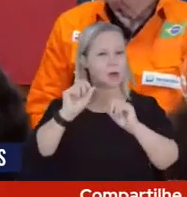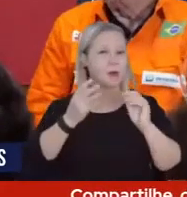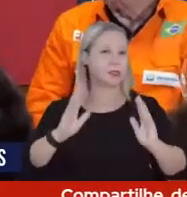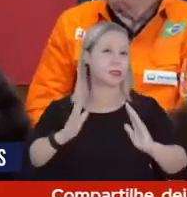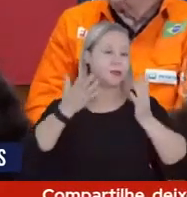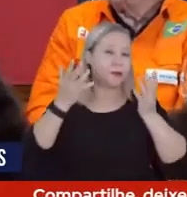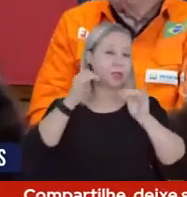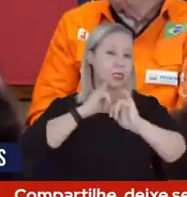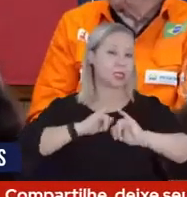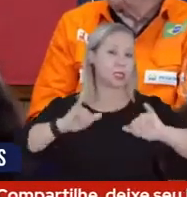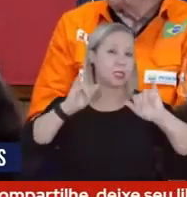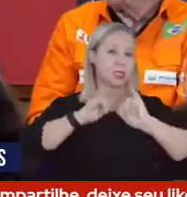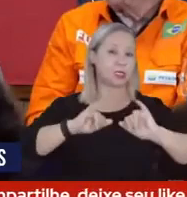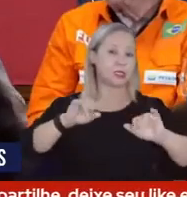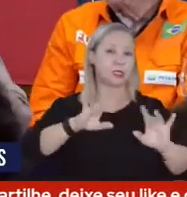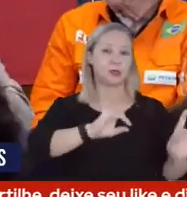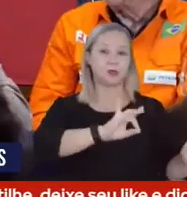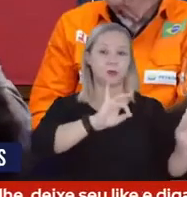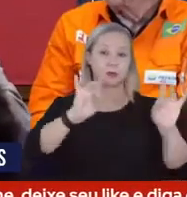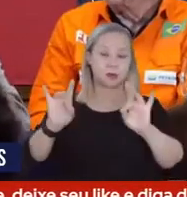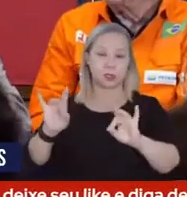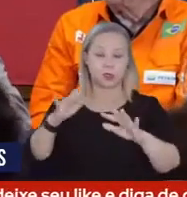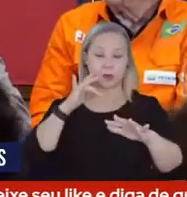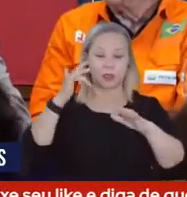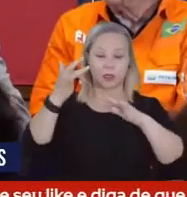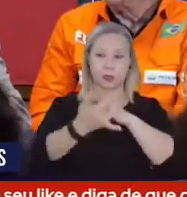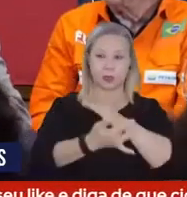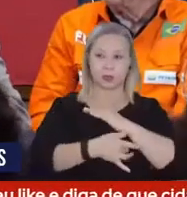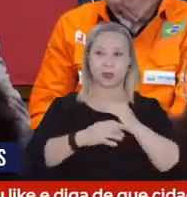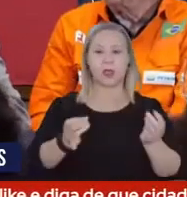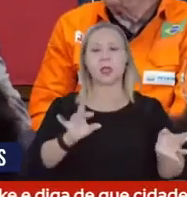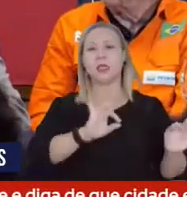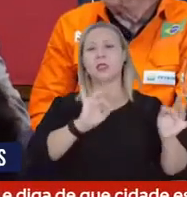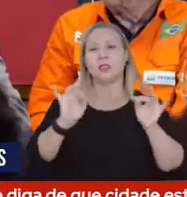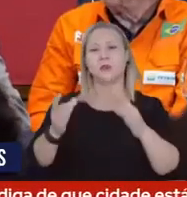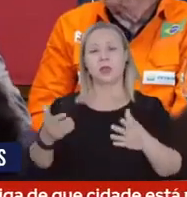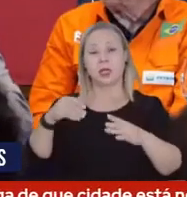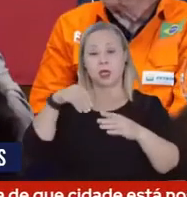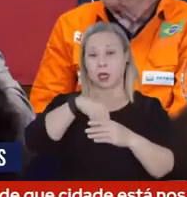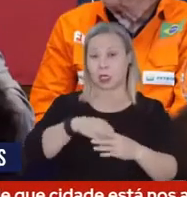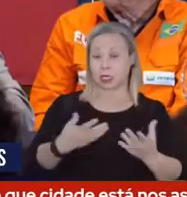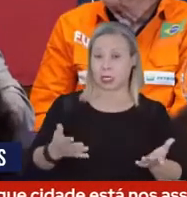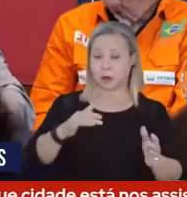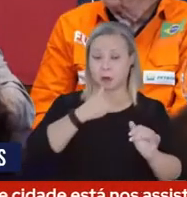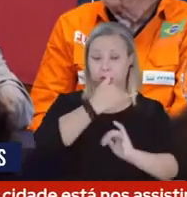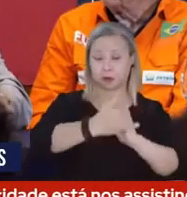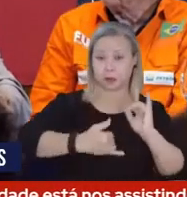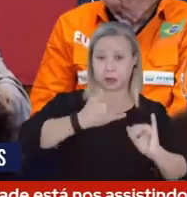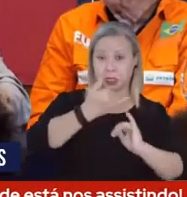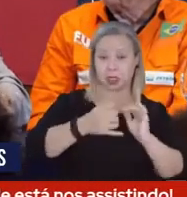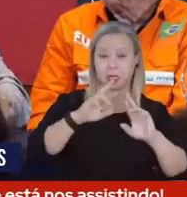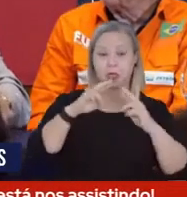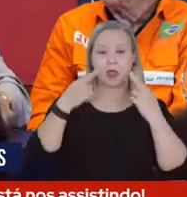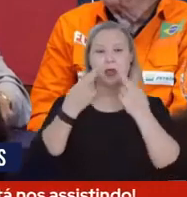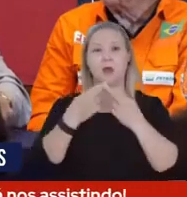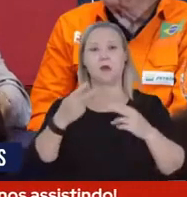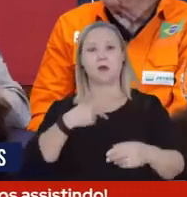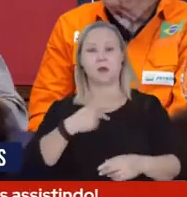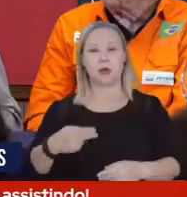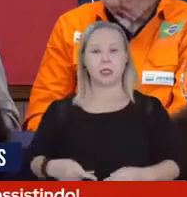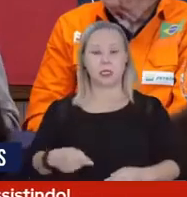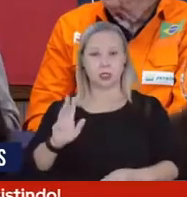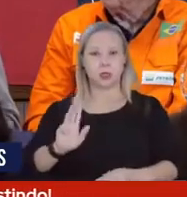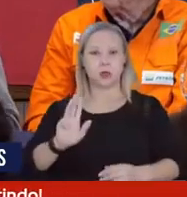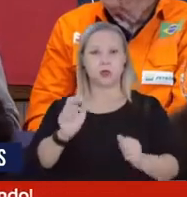redes sociais. Então, situar quem está nos acompanhando, entrando agora na internet. É uma reunião do presidente Lula, junto